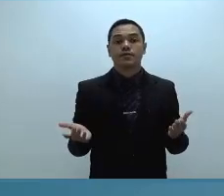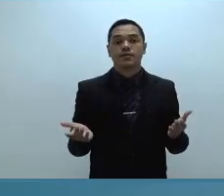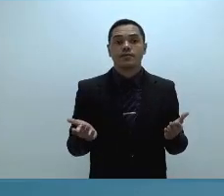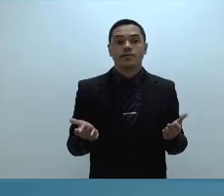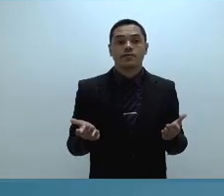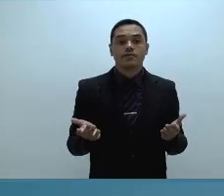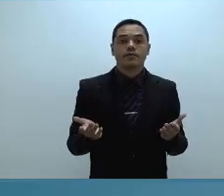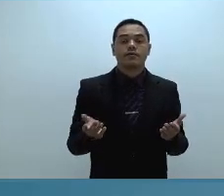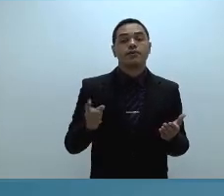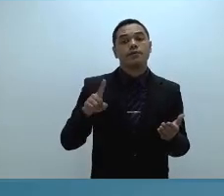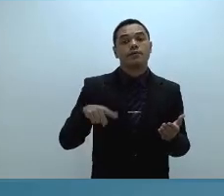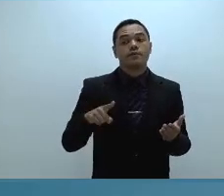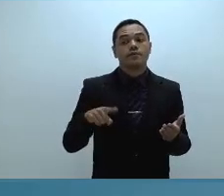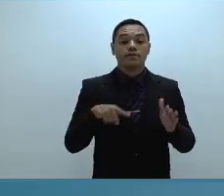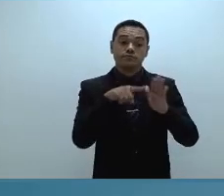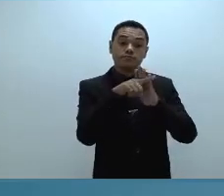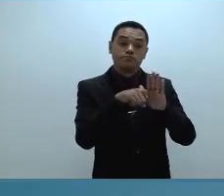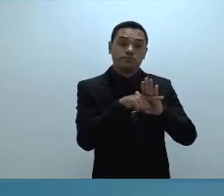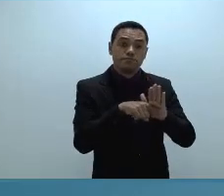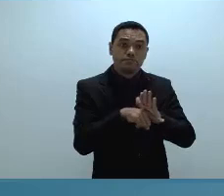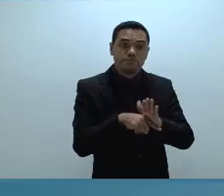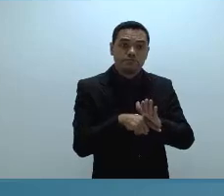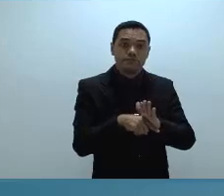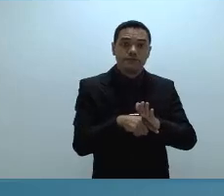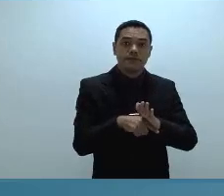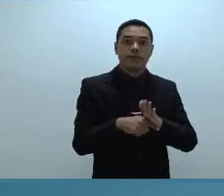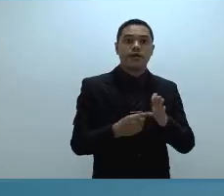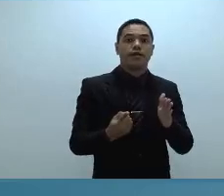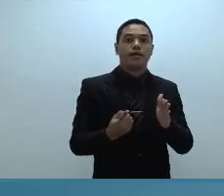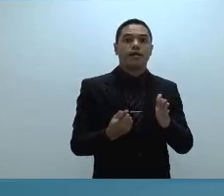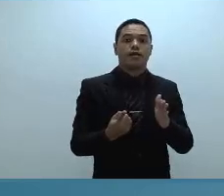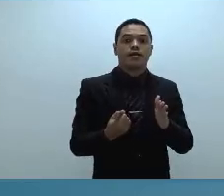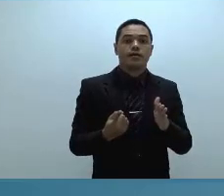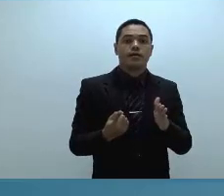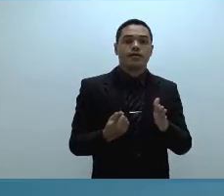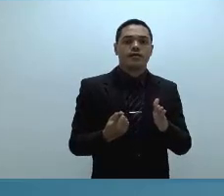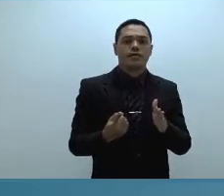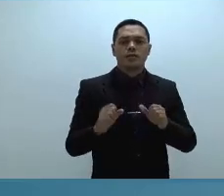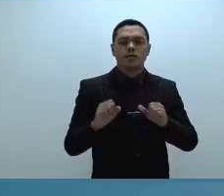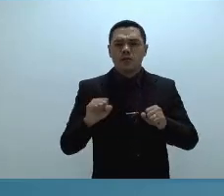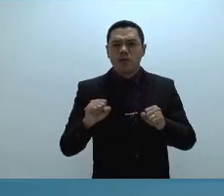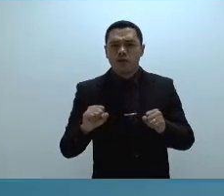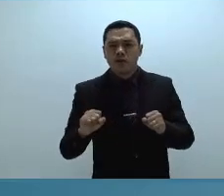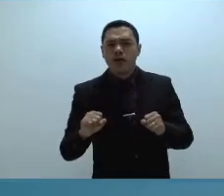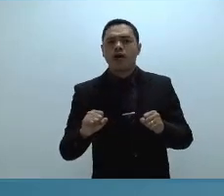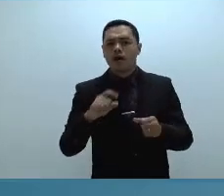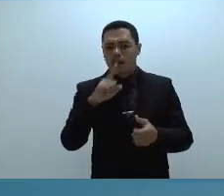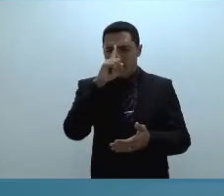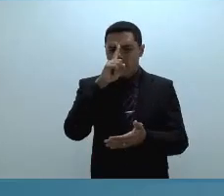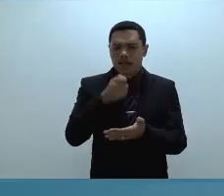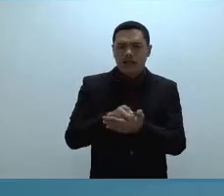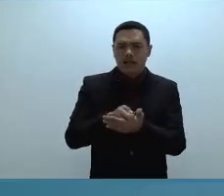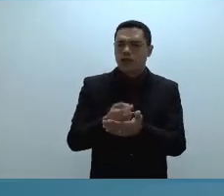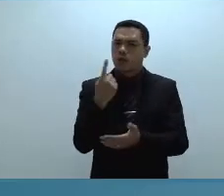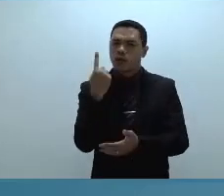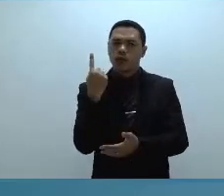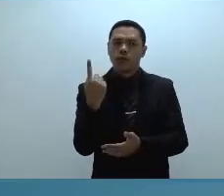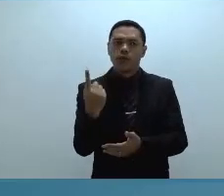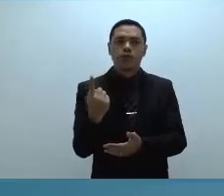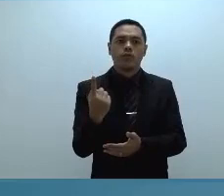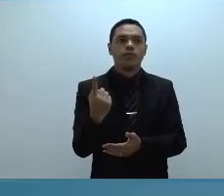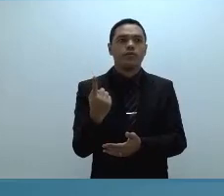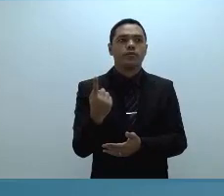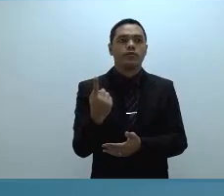A questão em análise reside em verificar se deve ser mantida a decisão monocrática